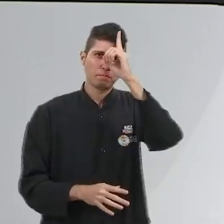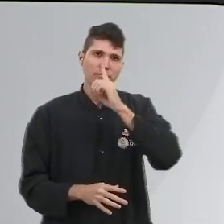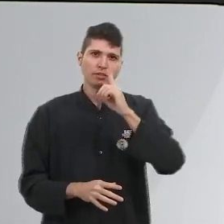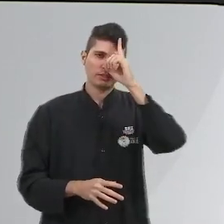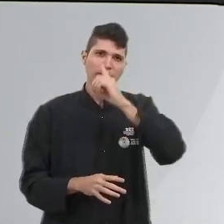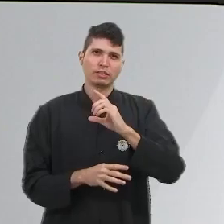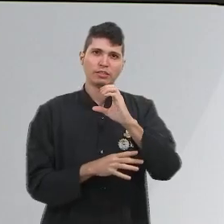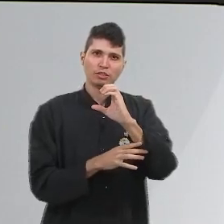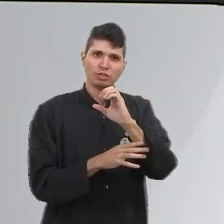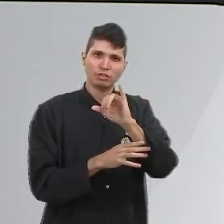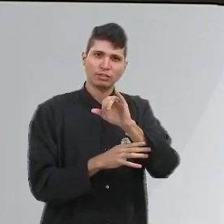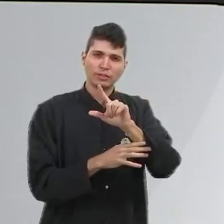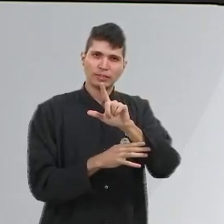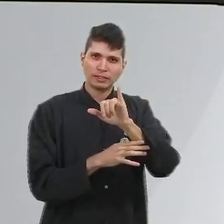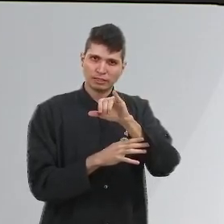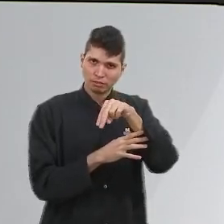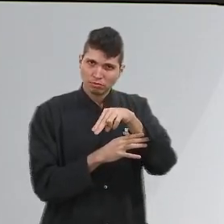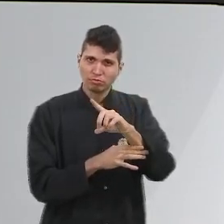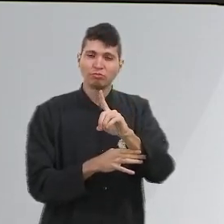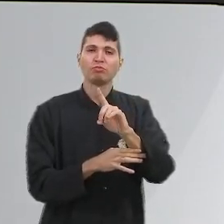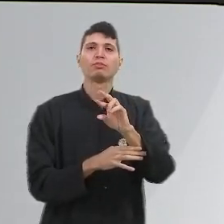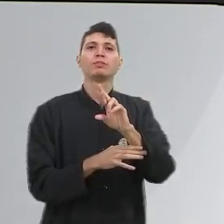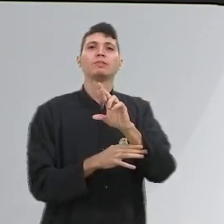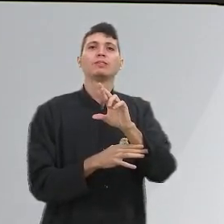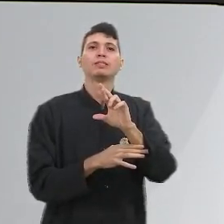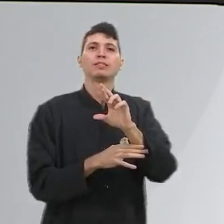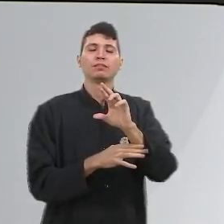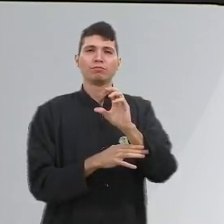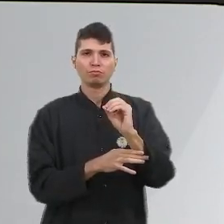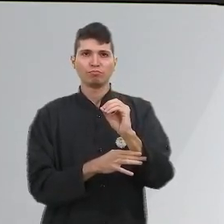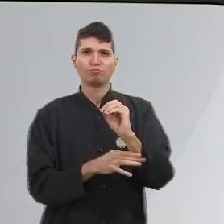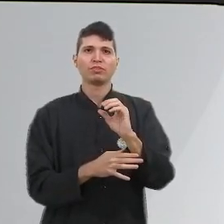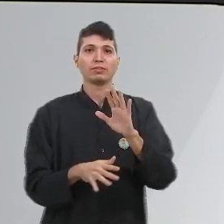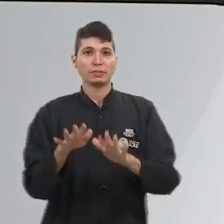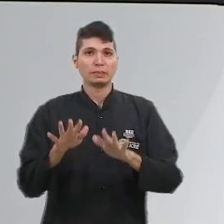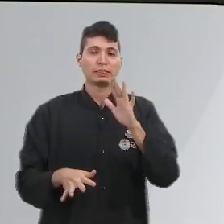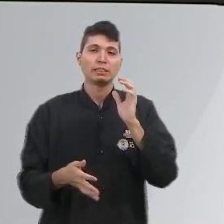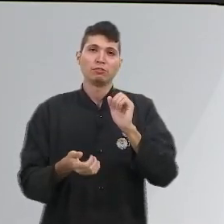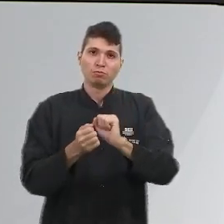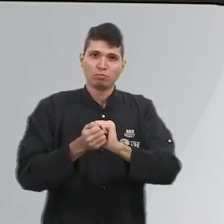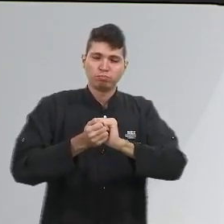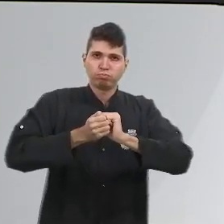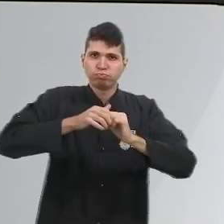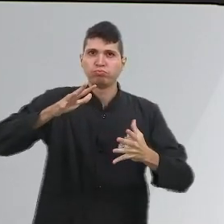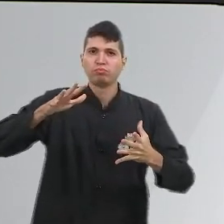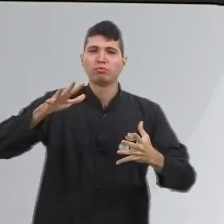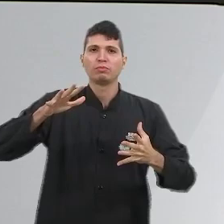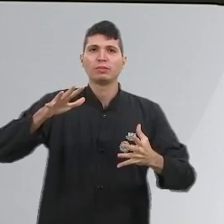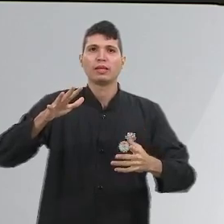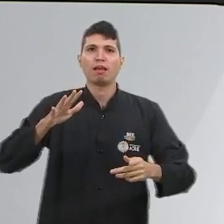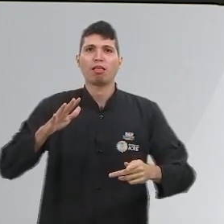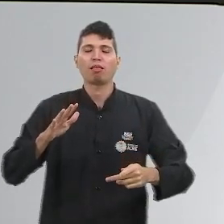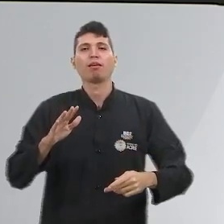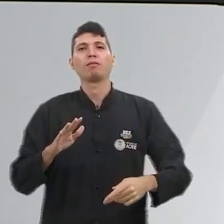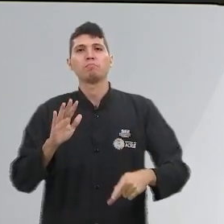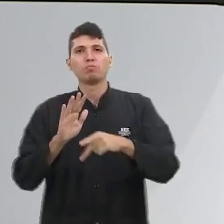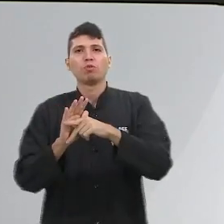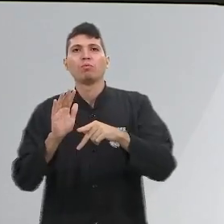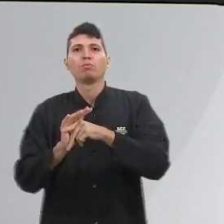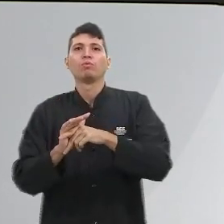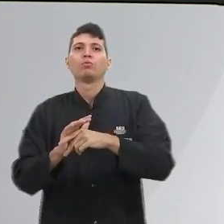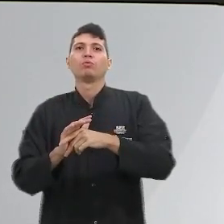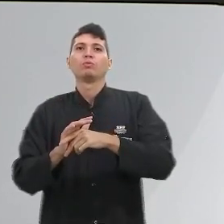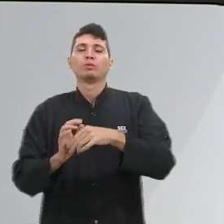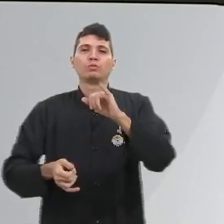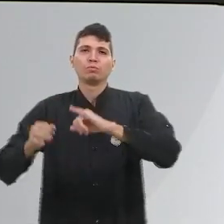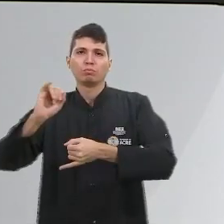ficam lá no bagageiro dos automóveis, às vezes explode. É o gás natural, é o metano, é o GNV, gás natural